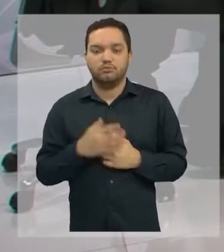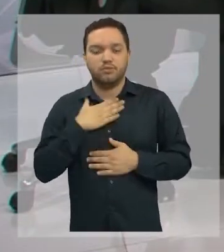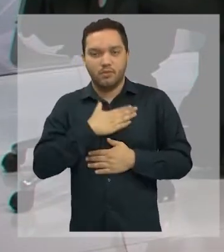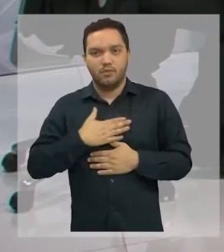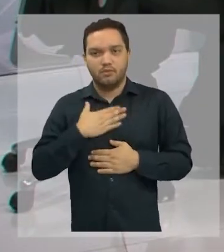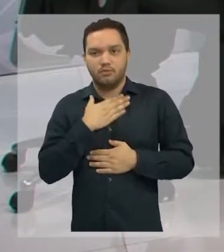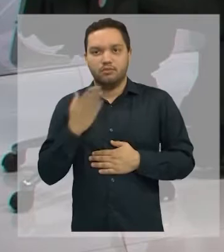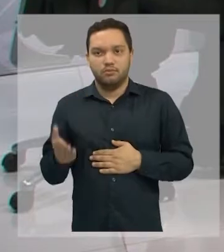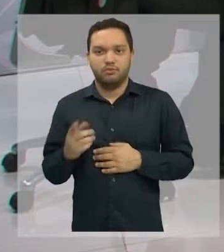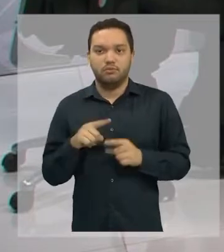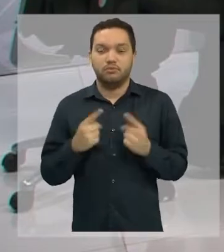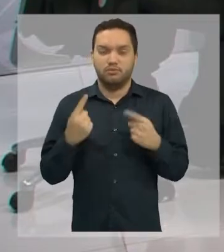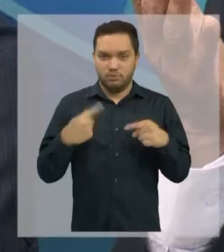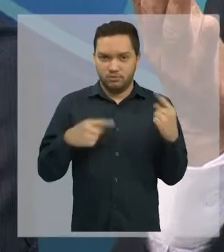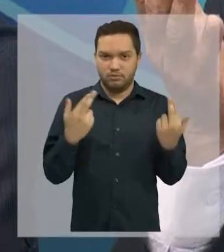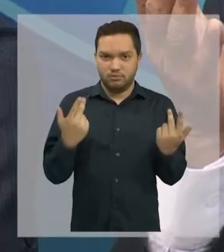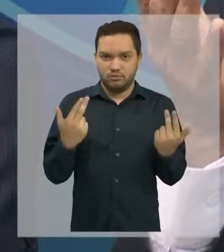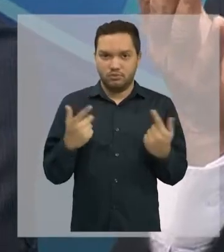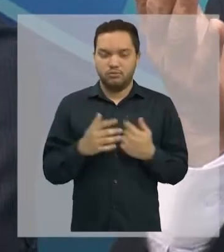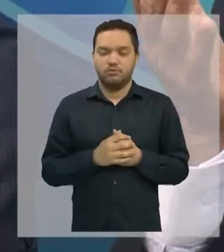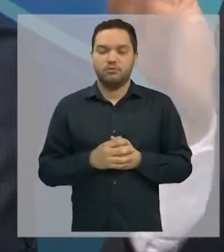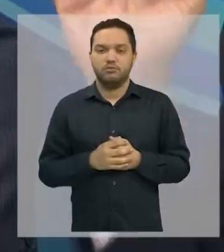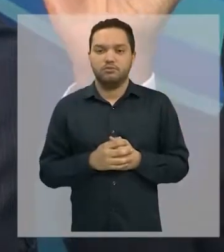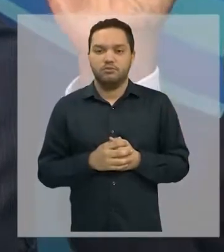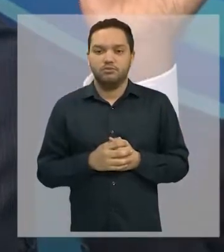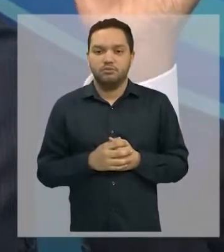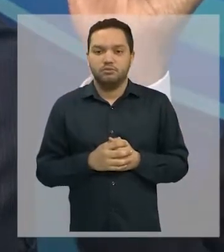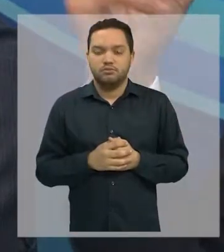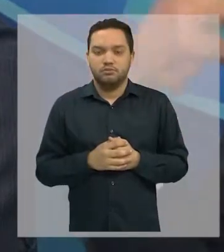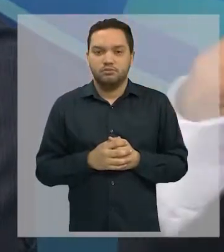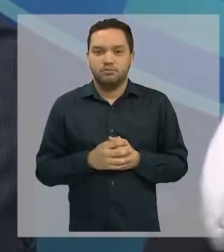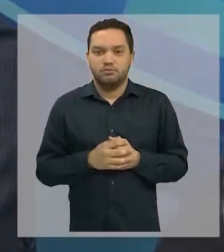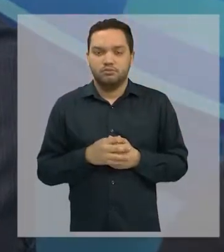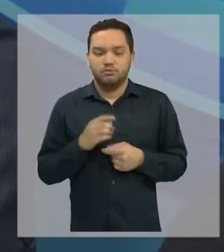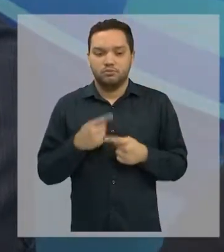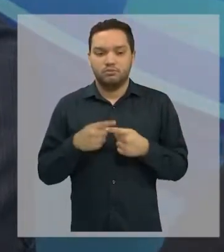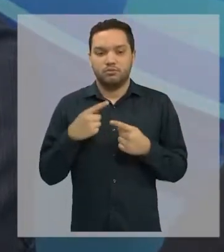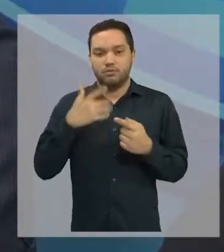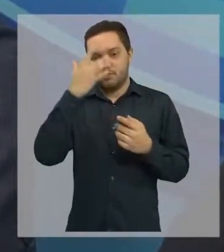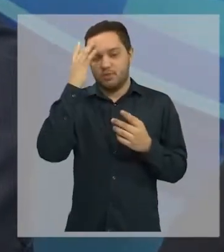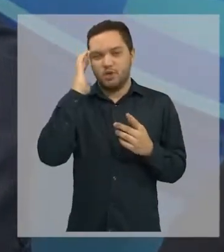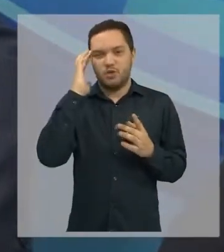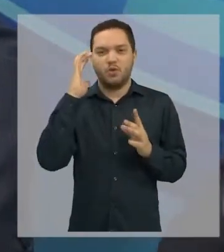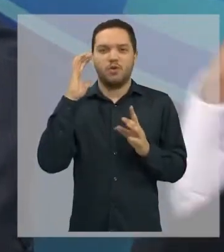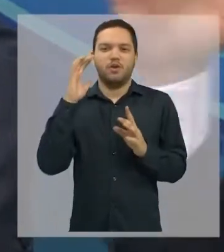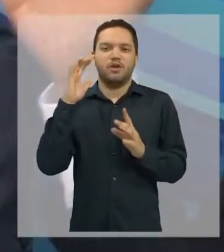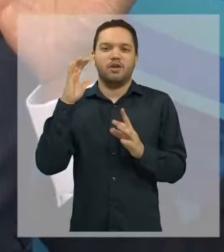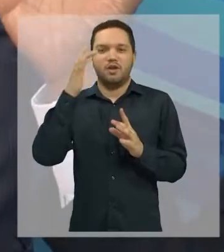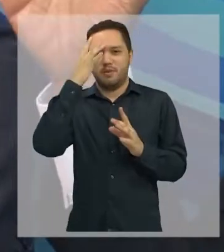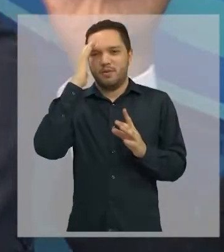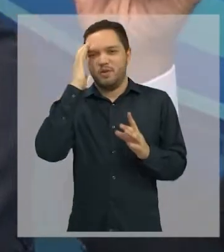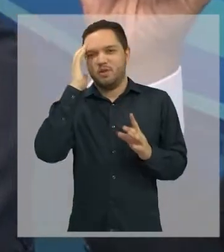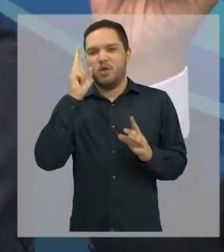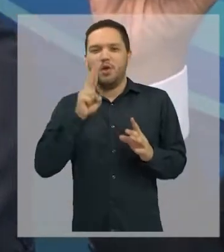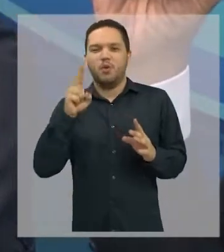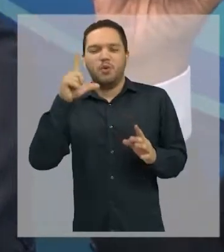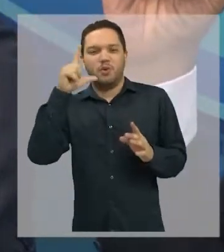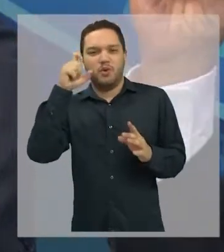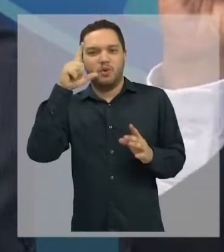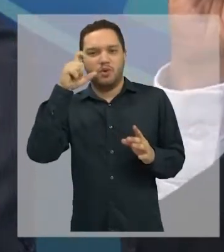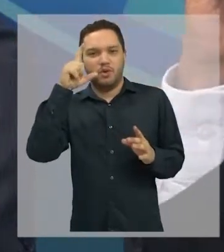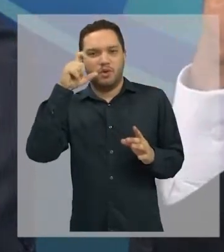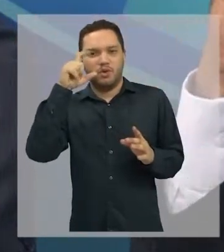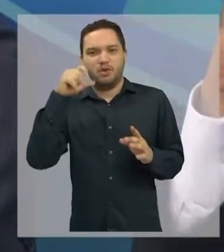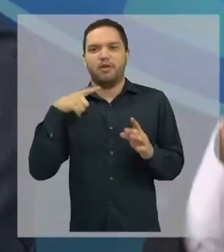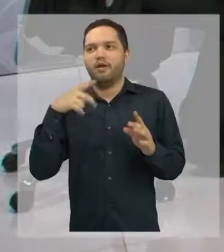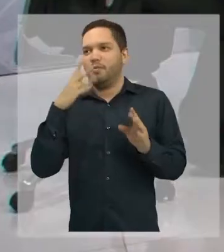e na política também o querem e tal. No YouTube, por exemplo, também porque as pessoas que estão numa posição... Digital. Se você não pega nenhum youtuber